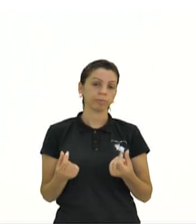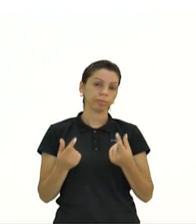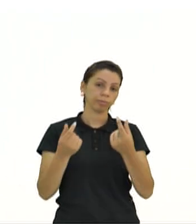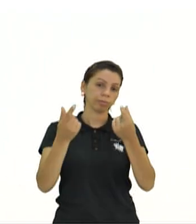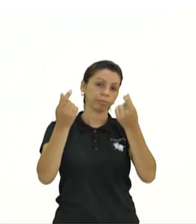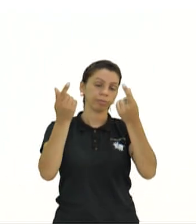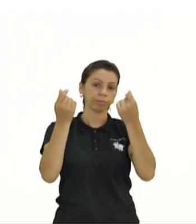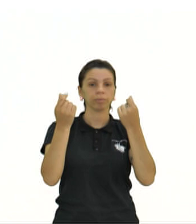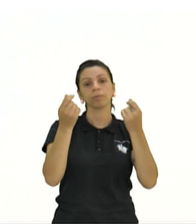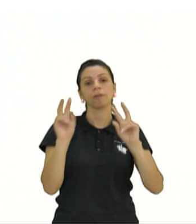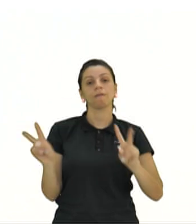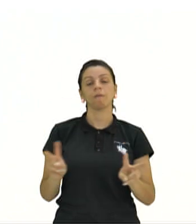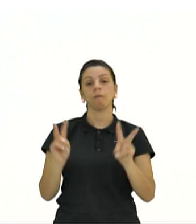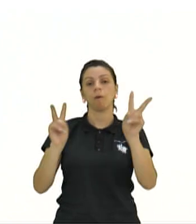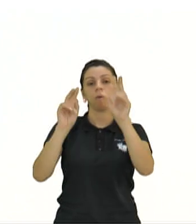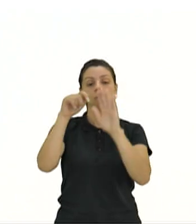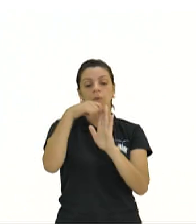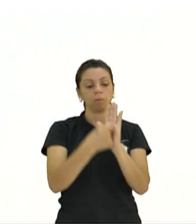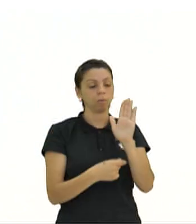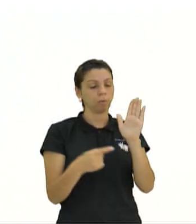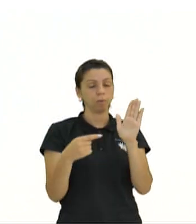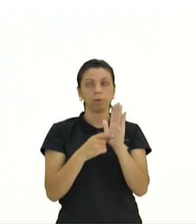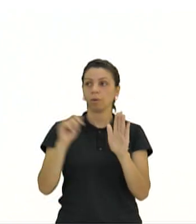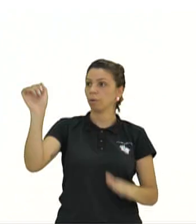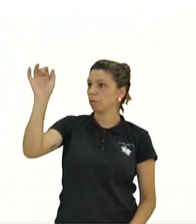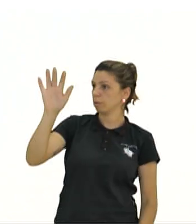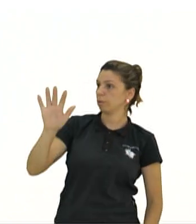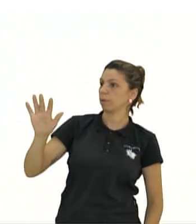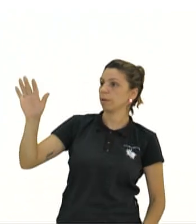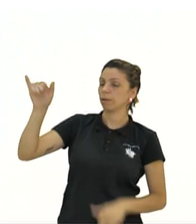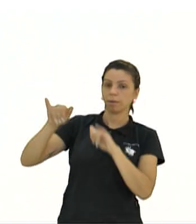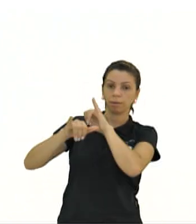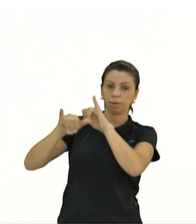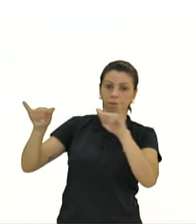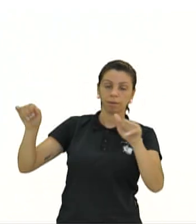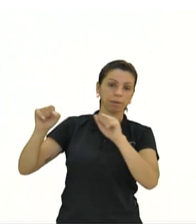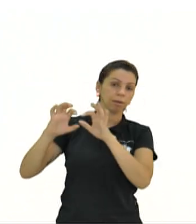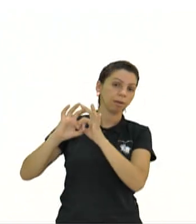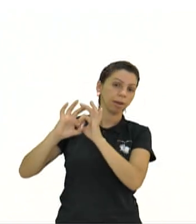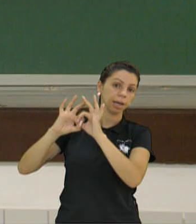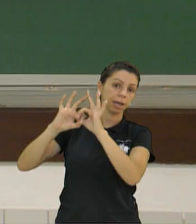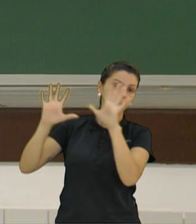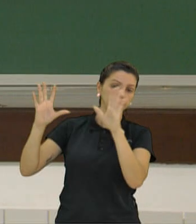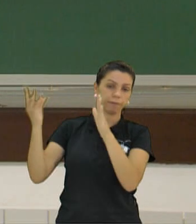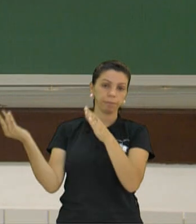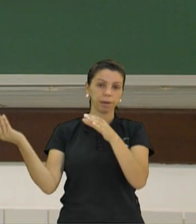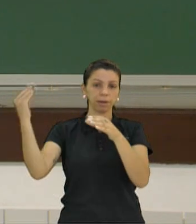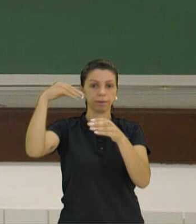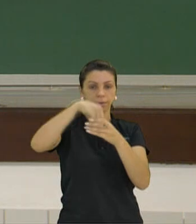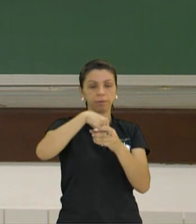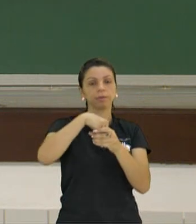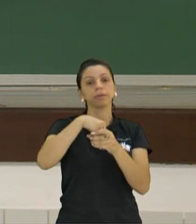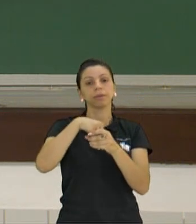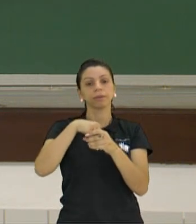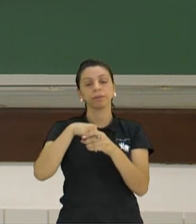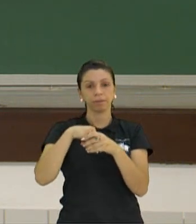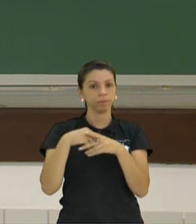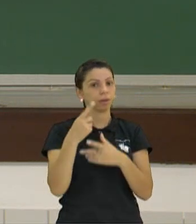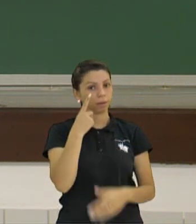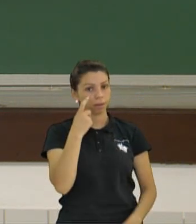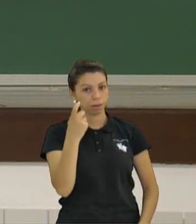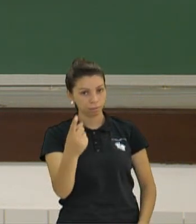trabalho, ilustre o texto ou selecione uma imagem de divulgação livre para compor o seu verbete. Isso fica bem interessante,